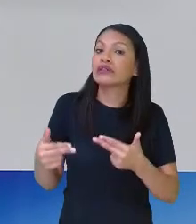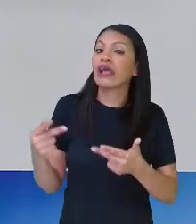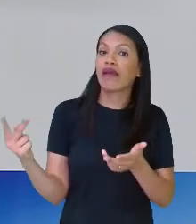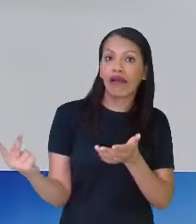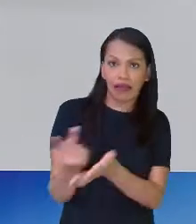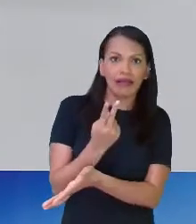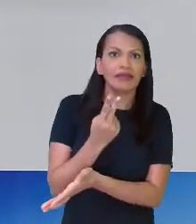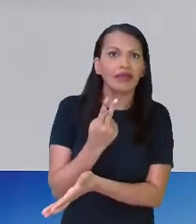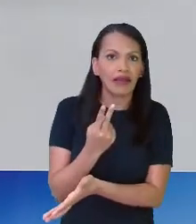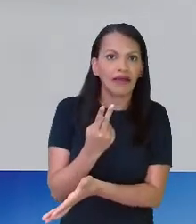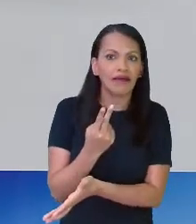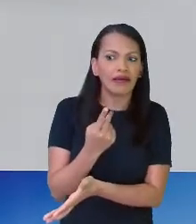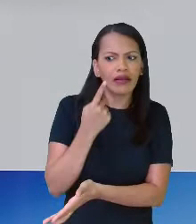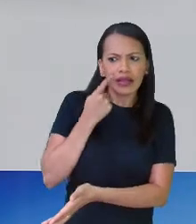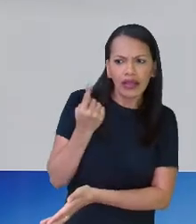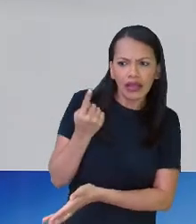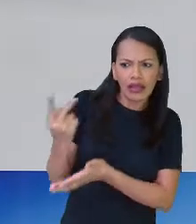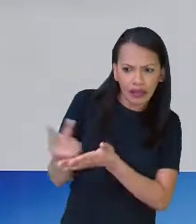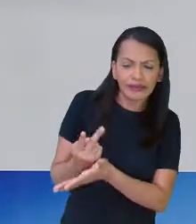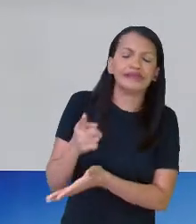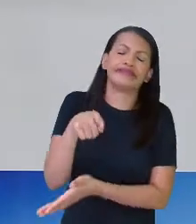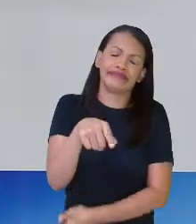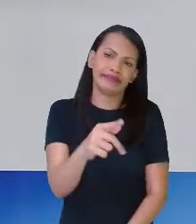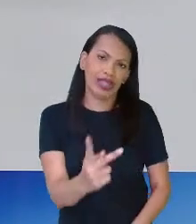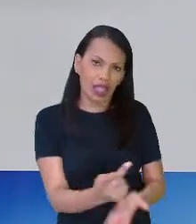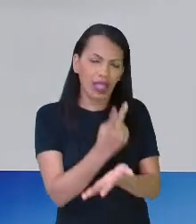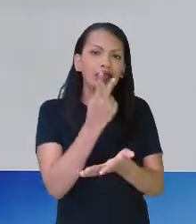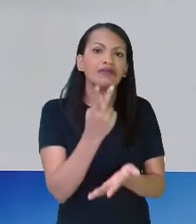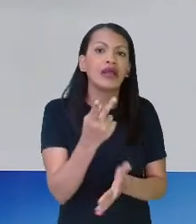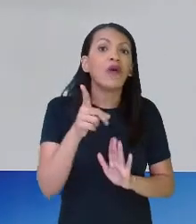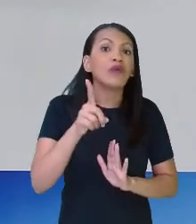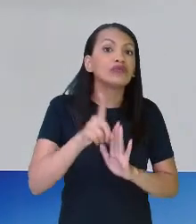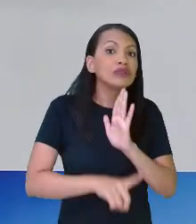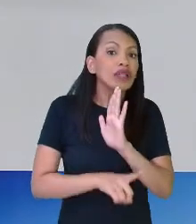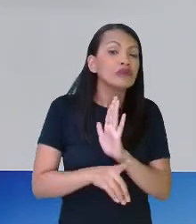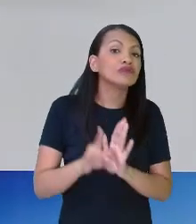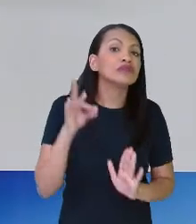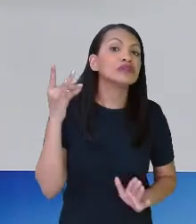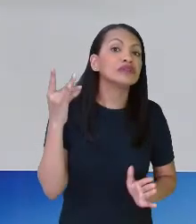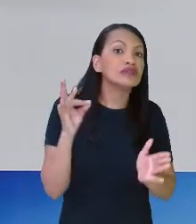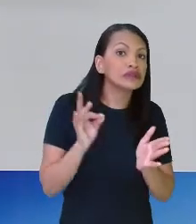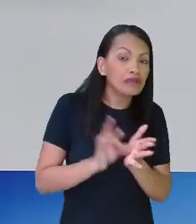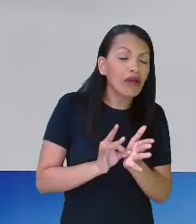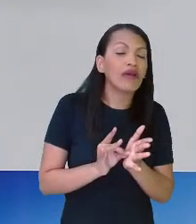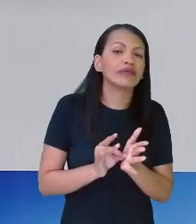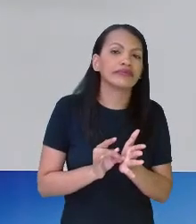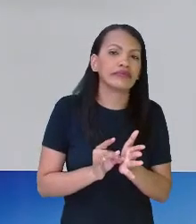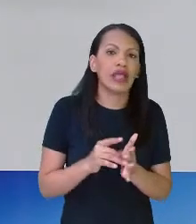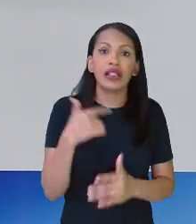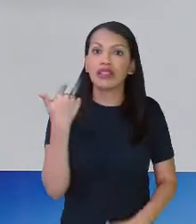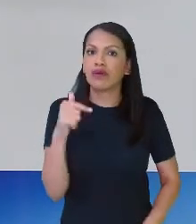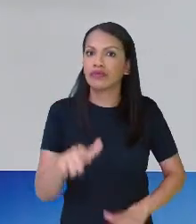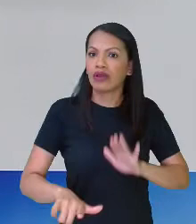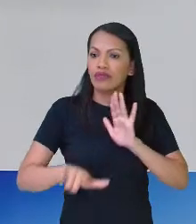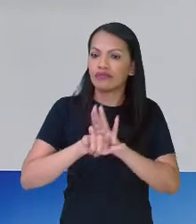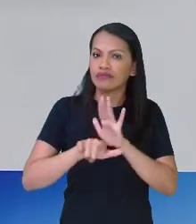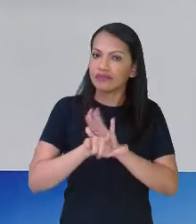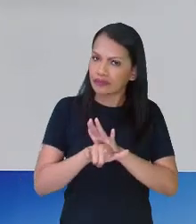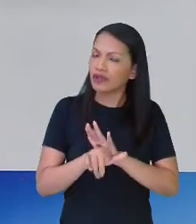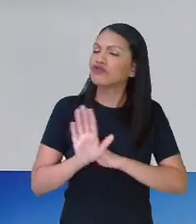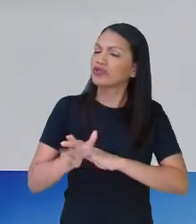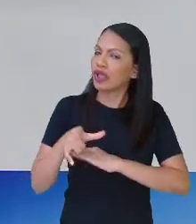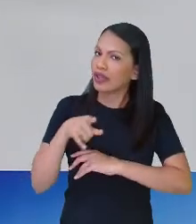errada, tá certo? E eu posso dizer agora para vocês que é até um direito legal, porque antigamente não tinha essa legislação, mas hoje a gente já